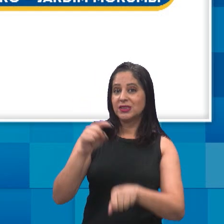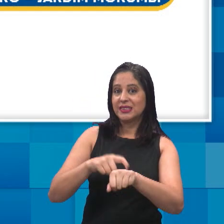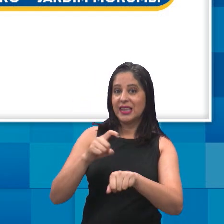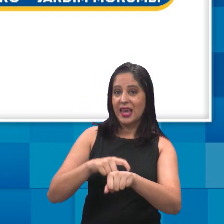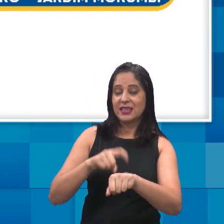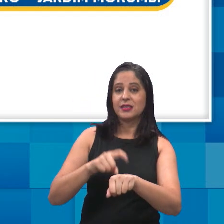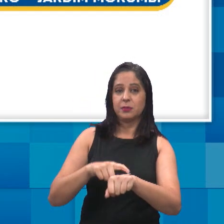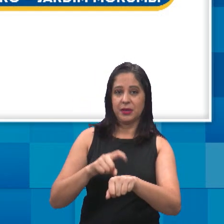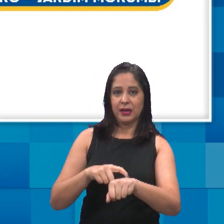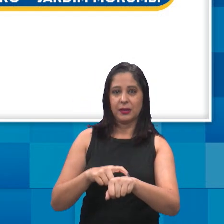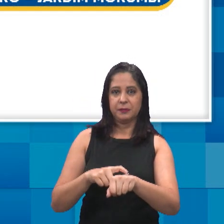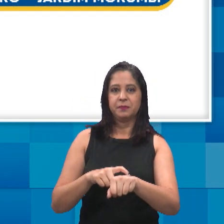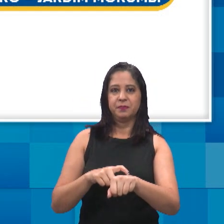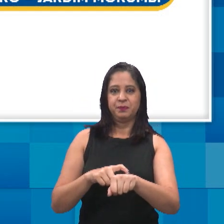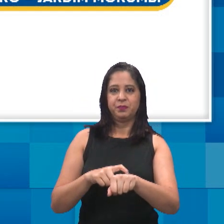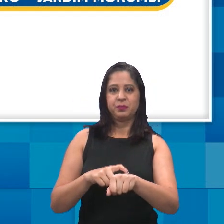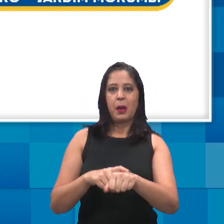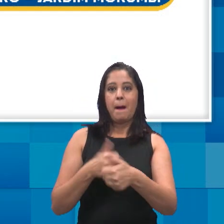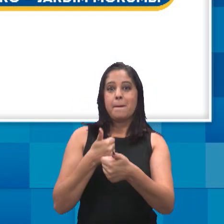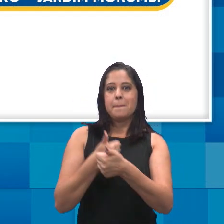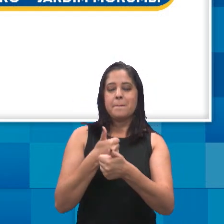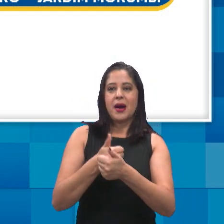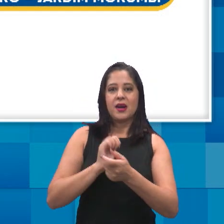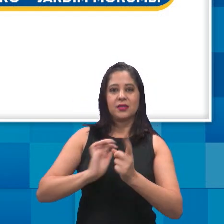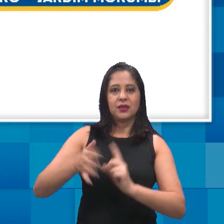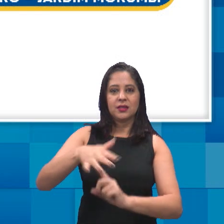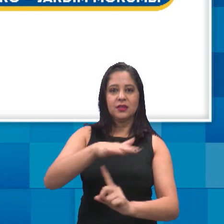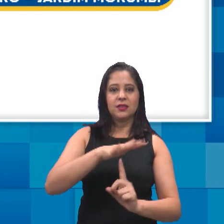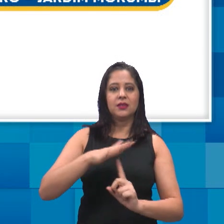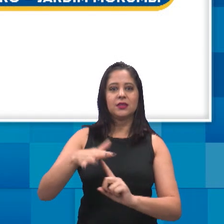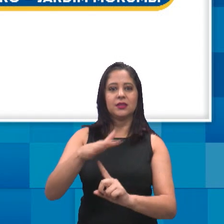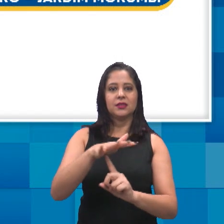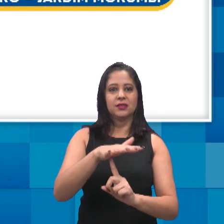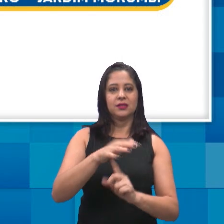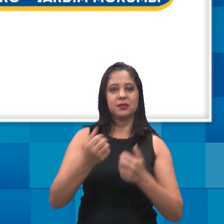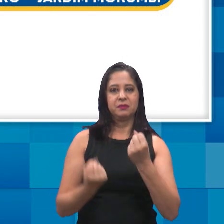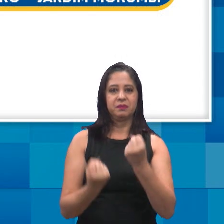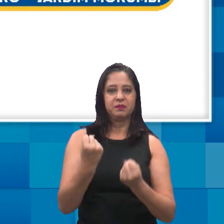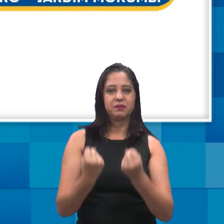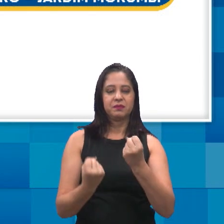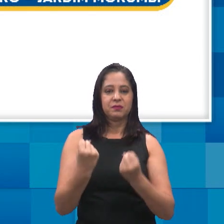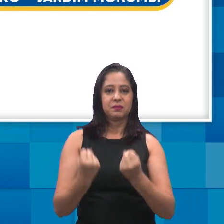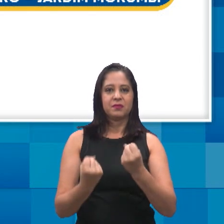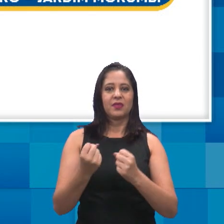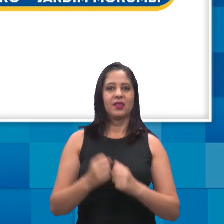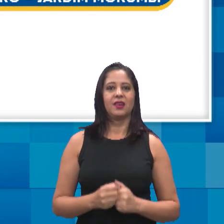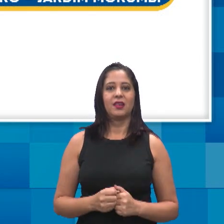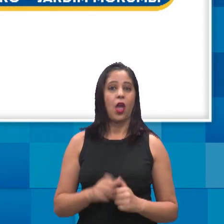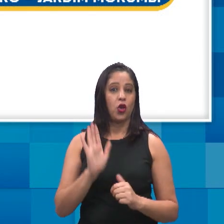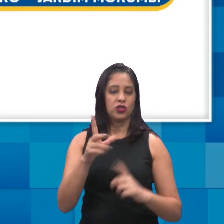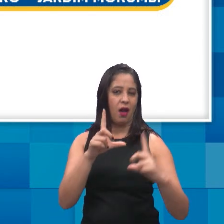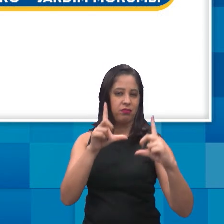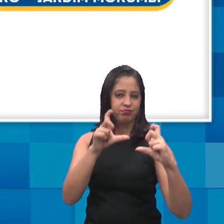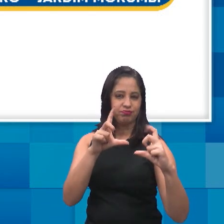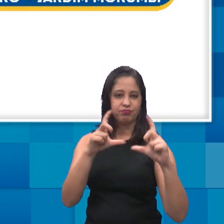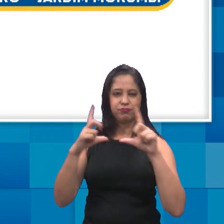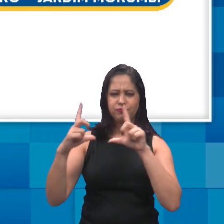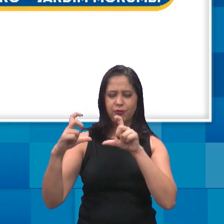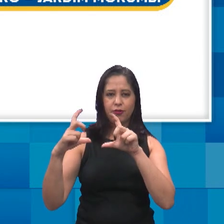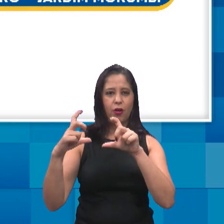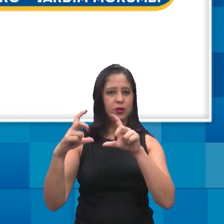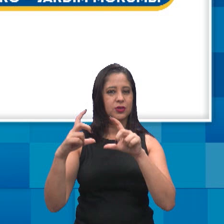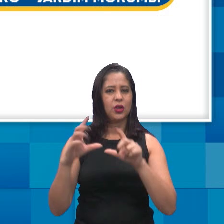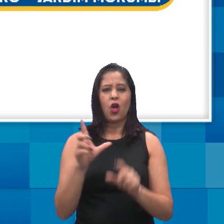antiga Feira do Automóvel do Jardim Morumbi. Estive lá ontem, eu e minha assessoria, tiramos essas fotos lá do local, está nos